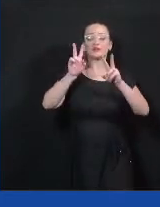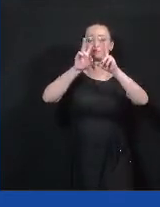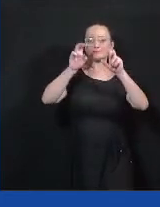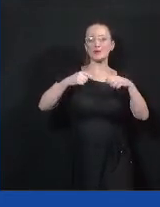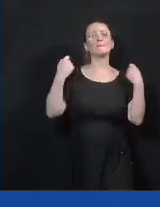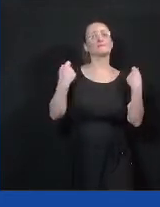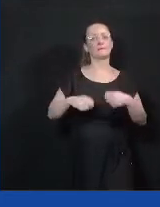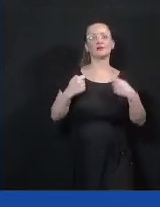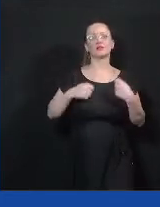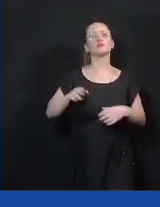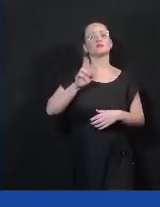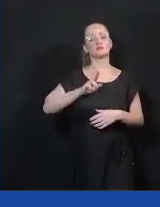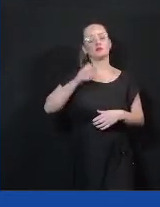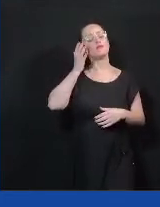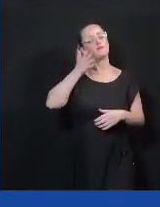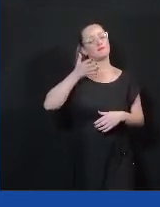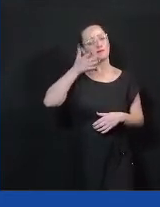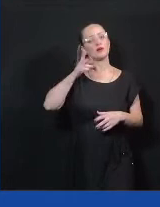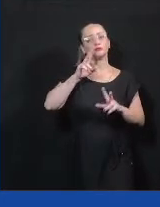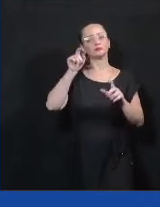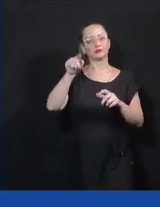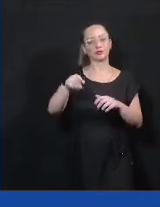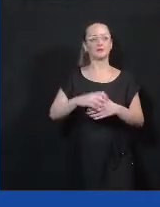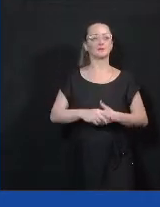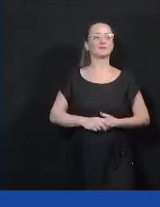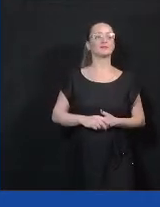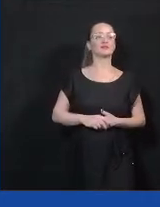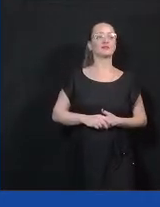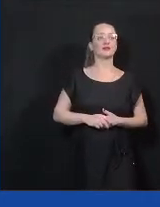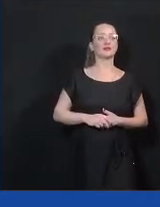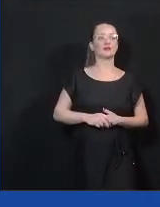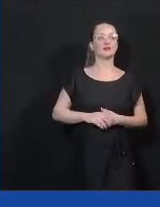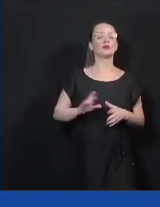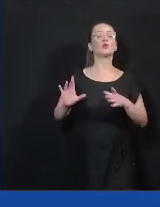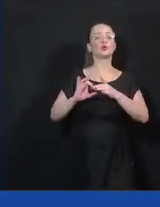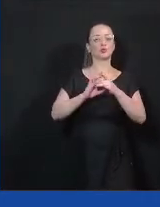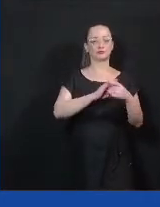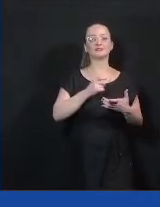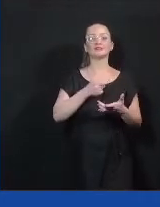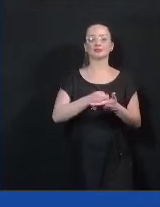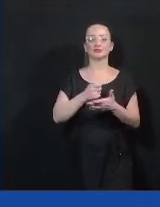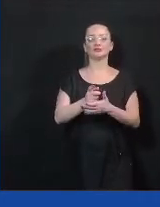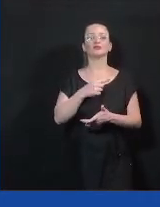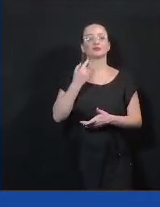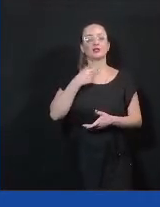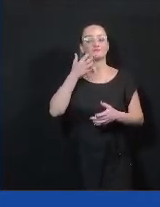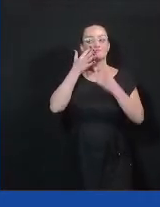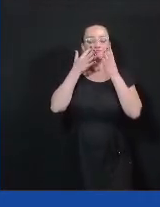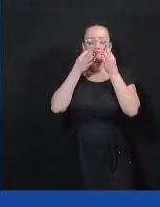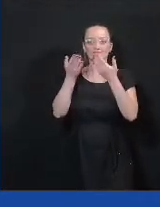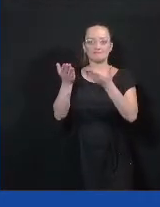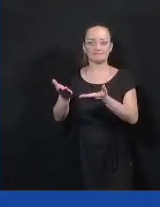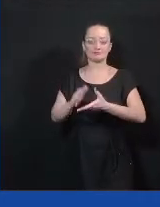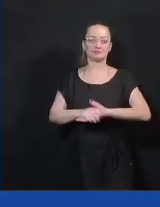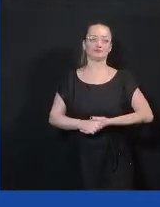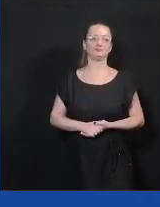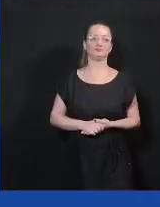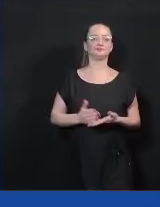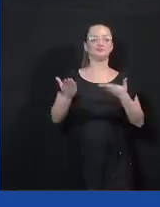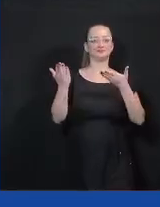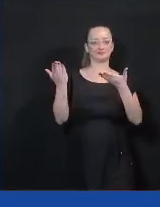precisa muito ser cada vez mais abordado e, enfim, o contexto exige que a gente dê atenção. Está com você,